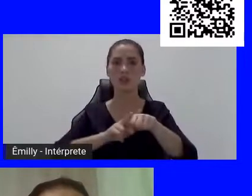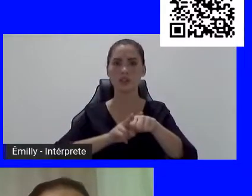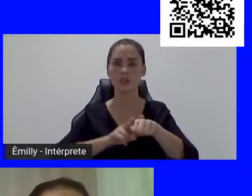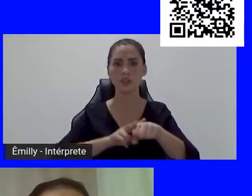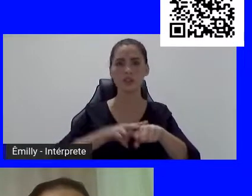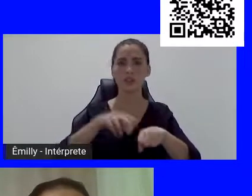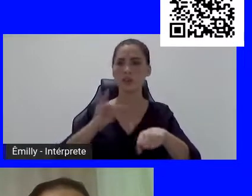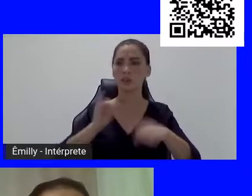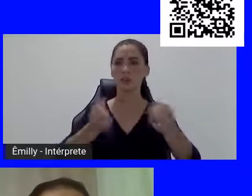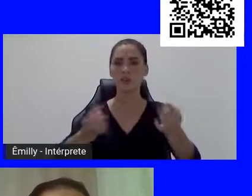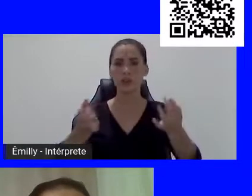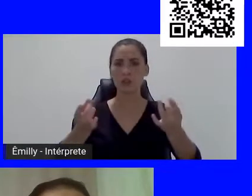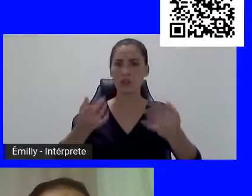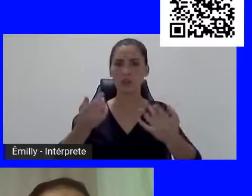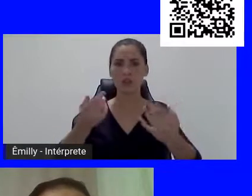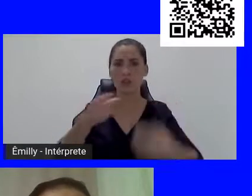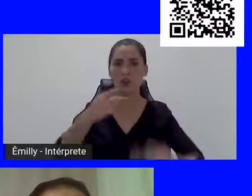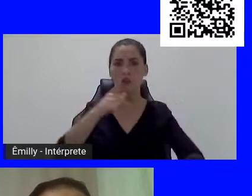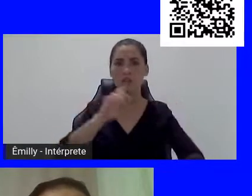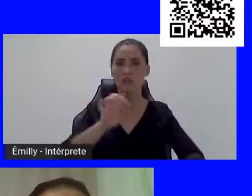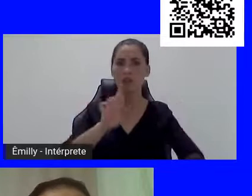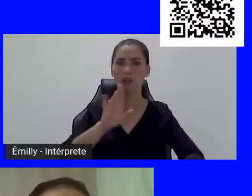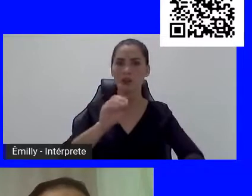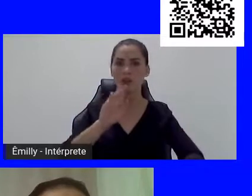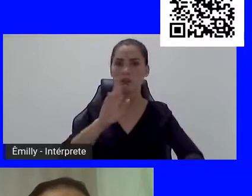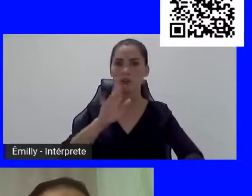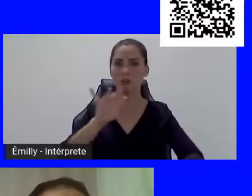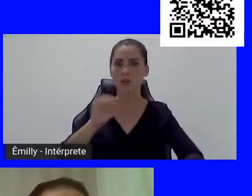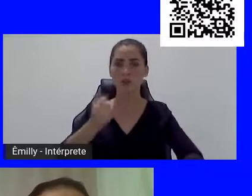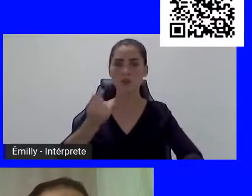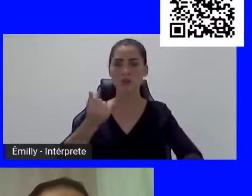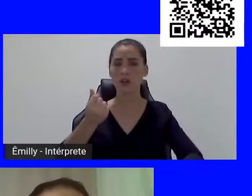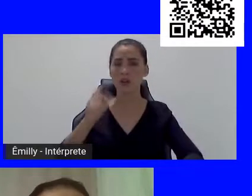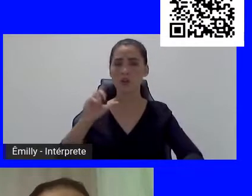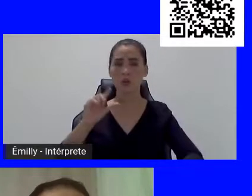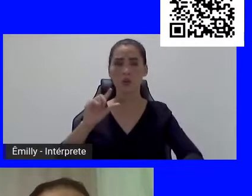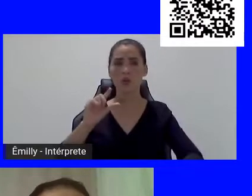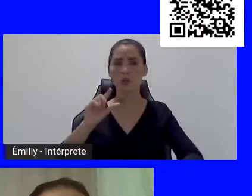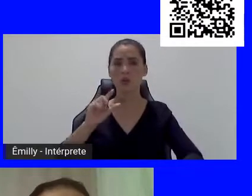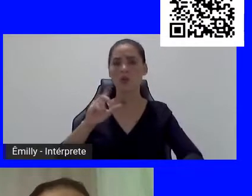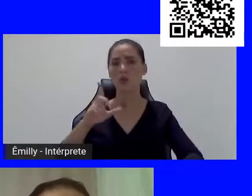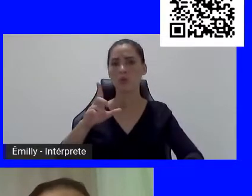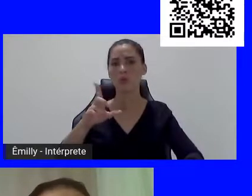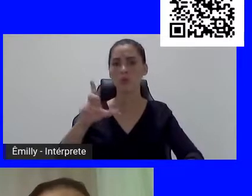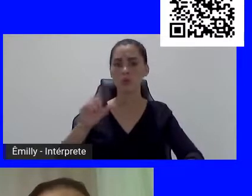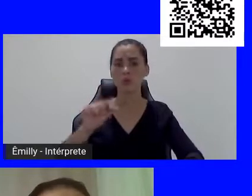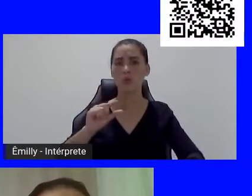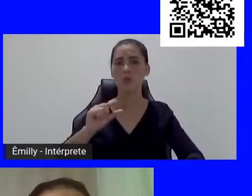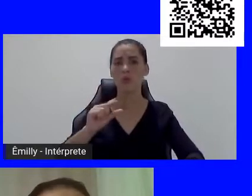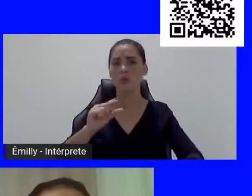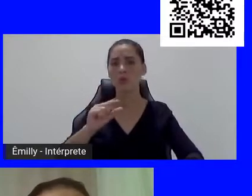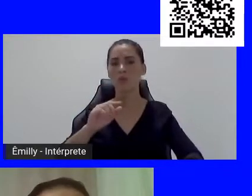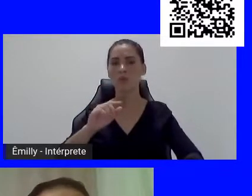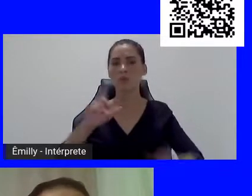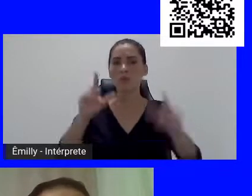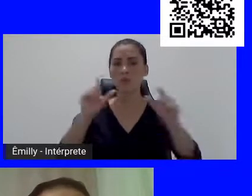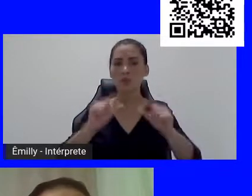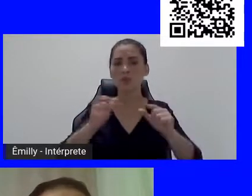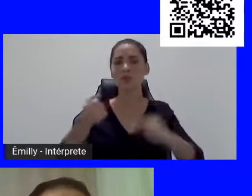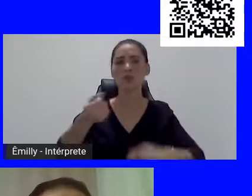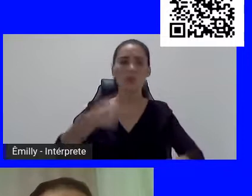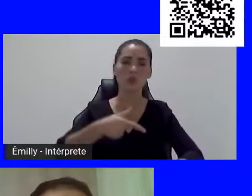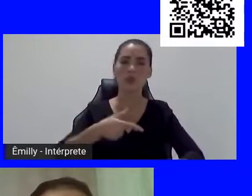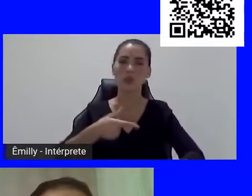continuar valendo hoje para o mercado muito menos do que ela poderia para efeito de comercialização. Bancos públicos,